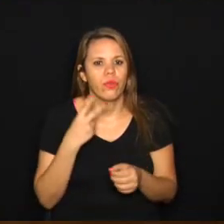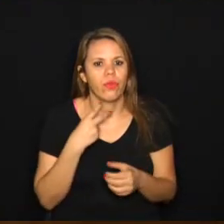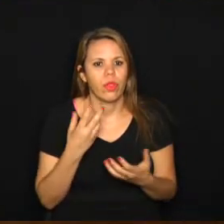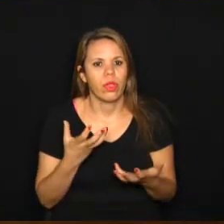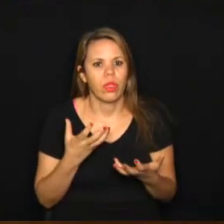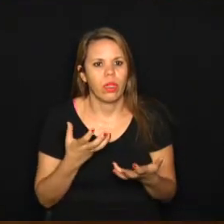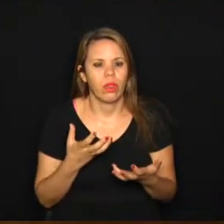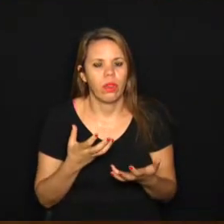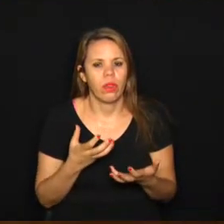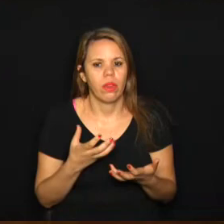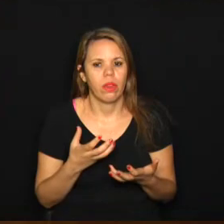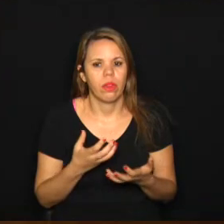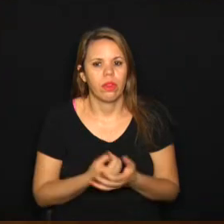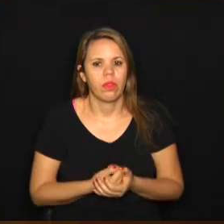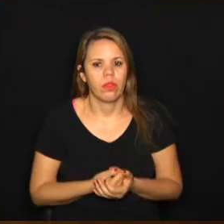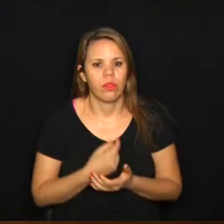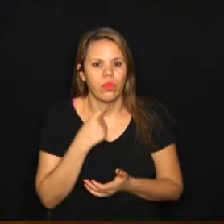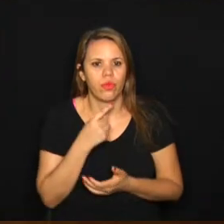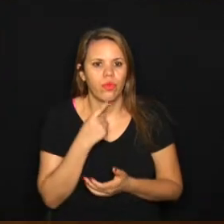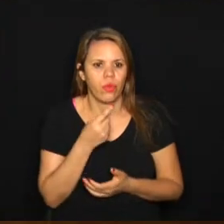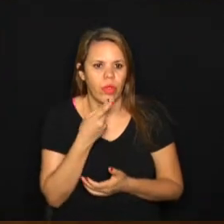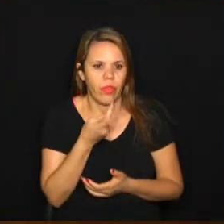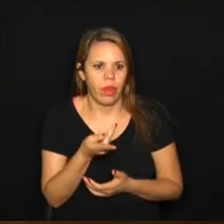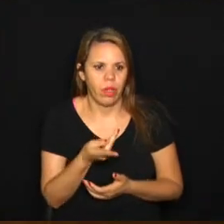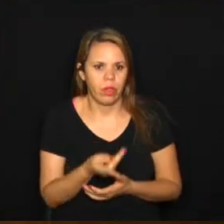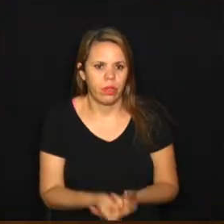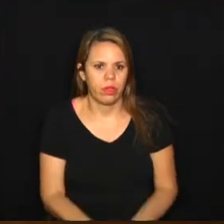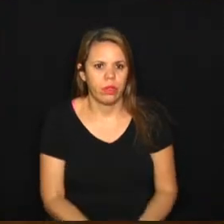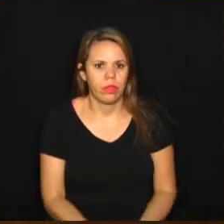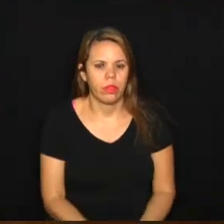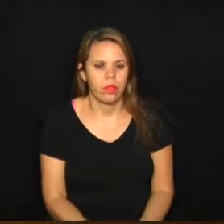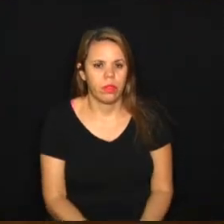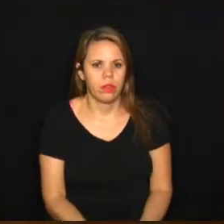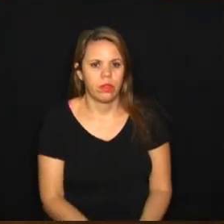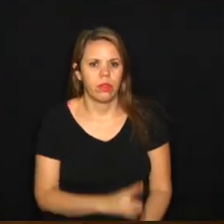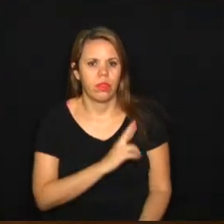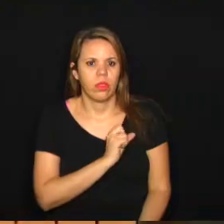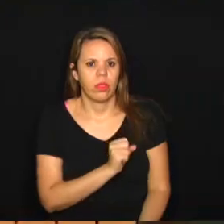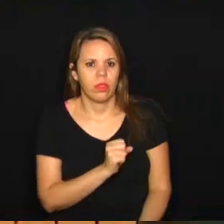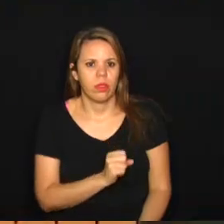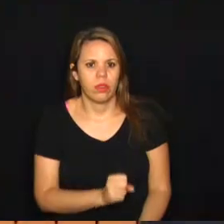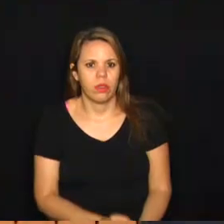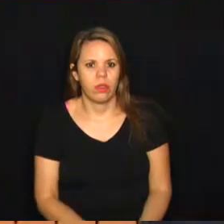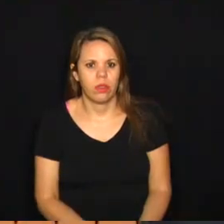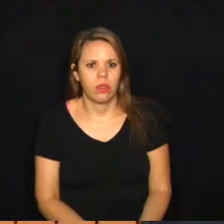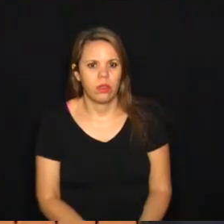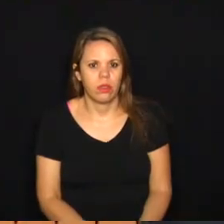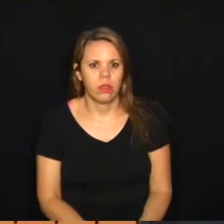que quer a palavra. O vereador Luiz Carlos Rossini.